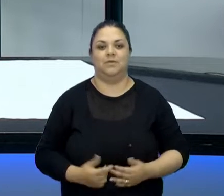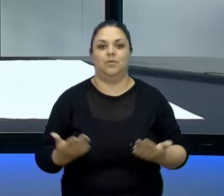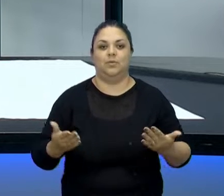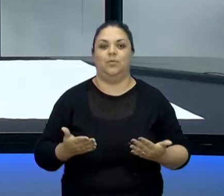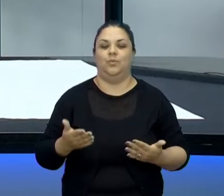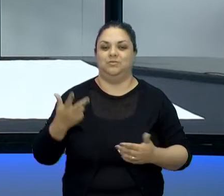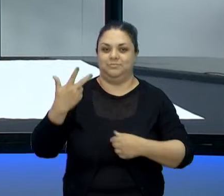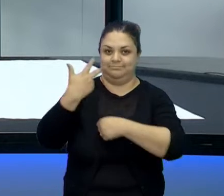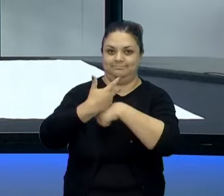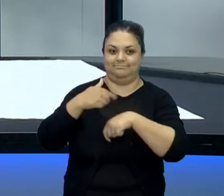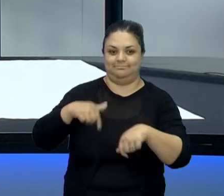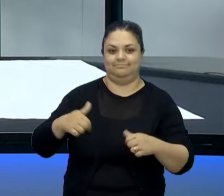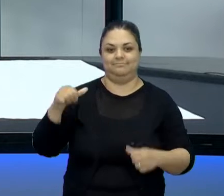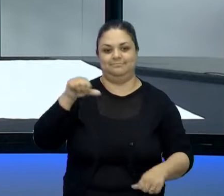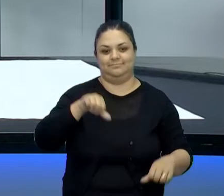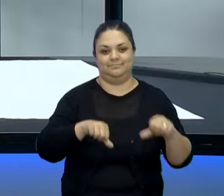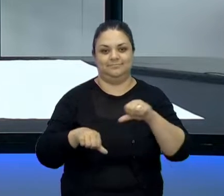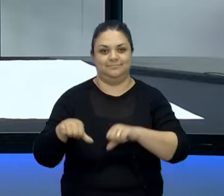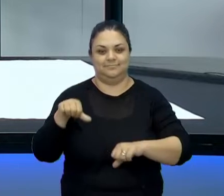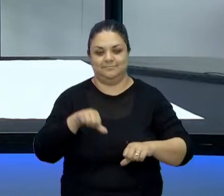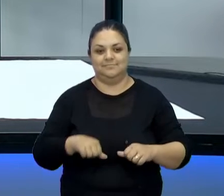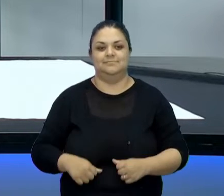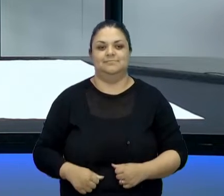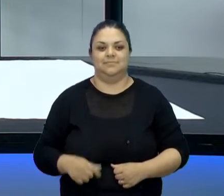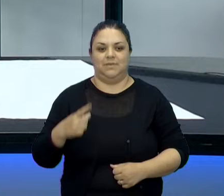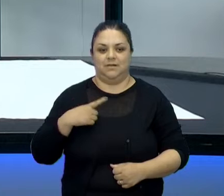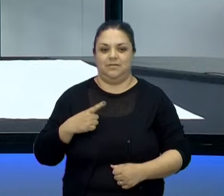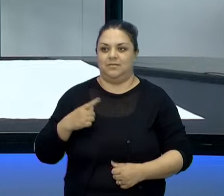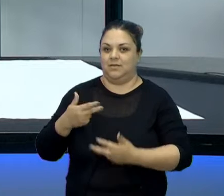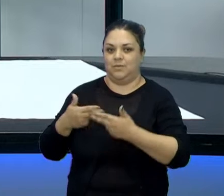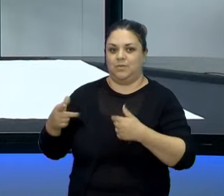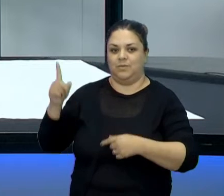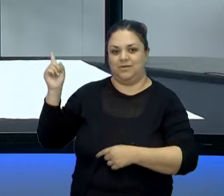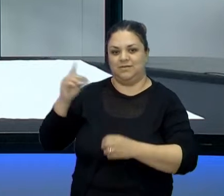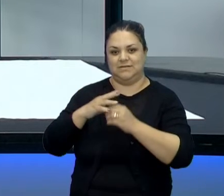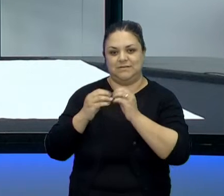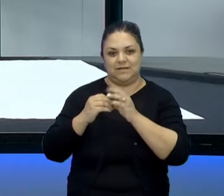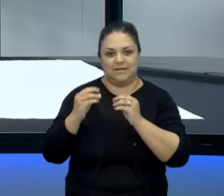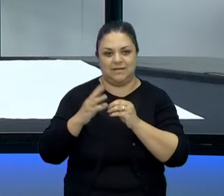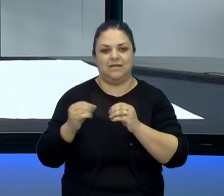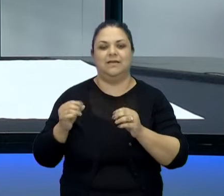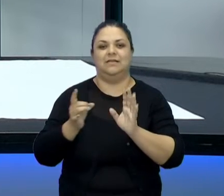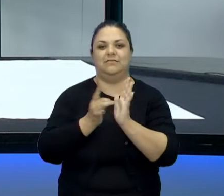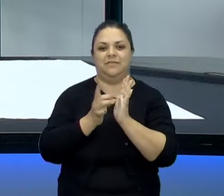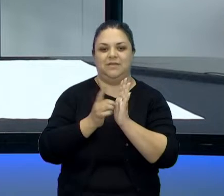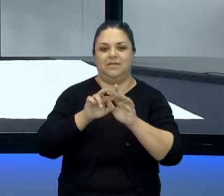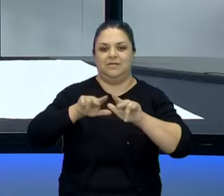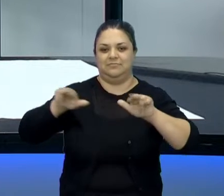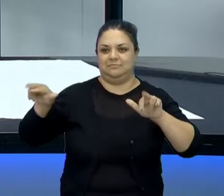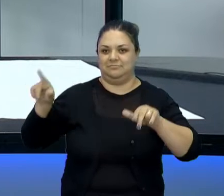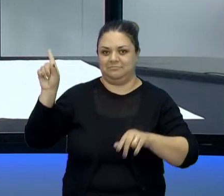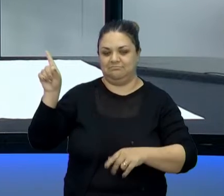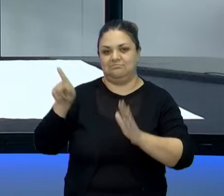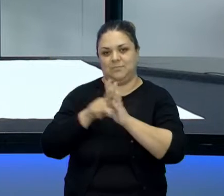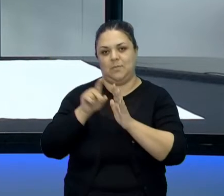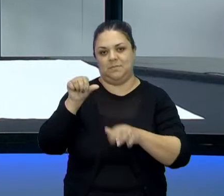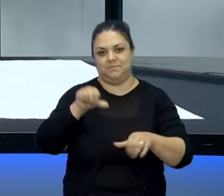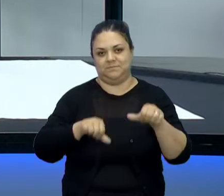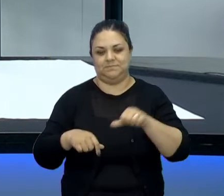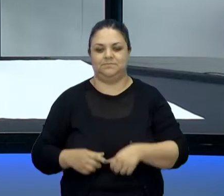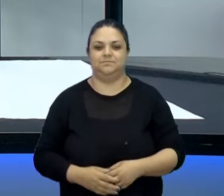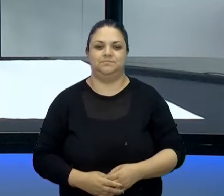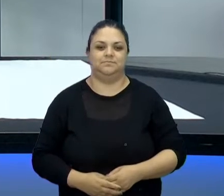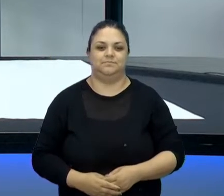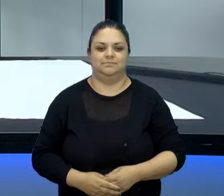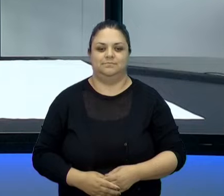aqui do CMSP, atrás de mim tem alguns esquemas de células, algumas vidrarias também, entre outros instrumentos. Tem